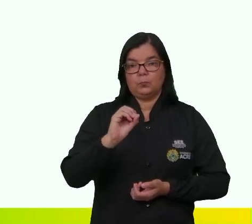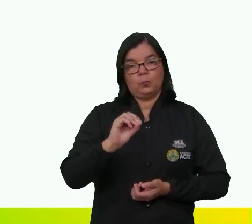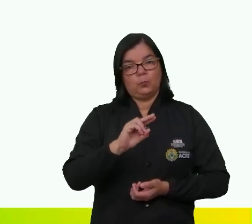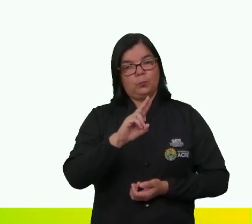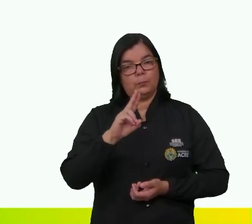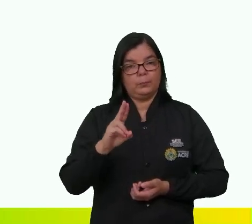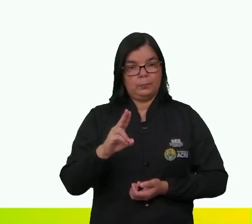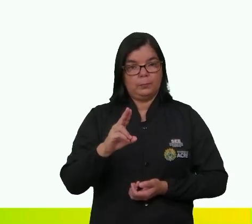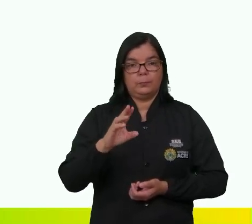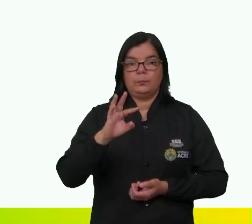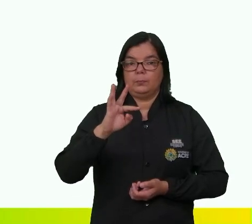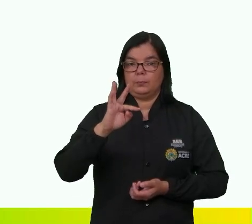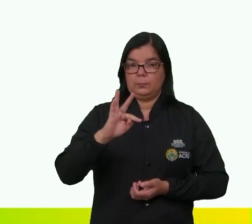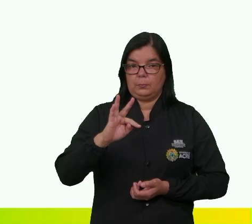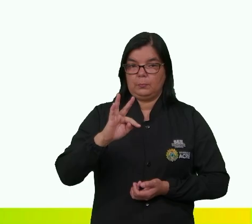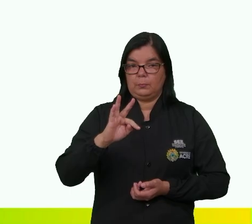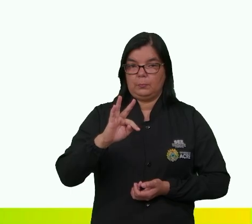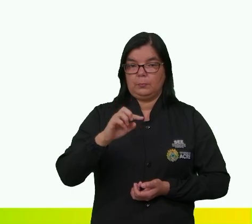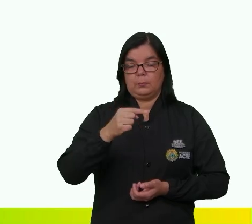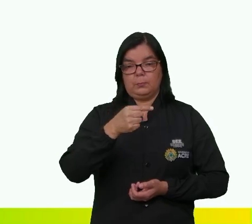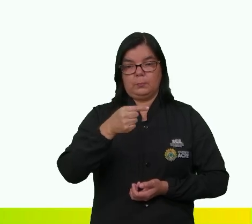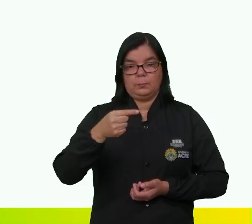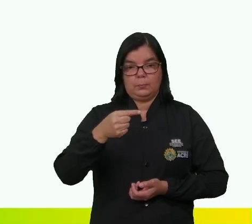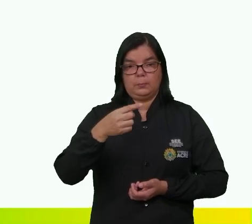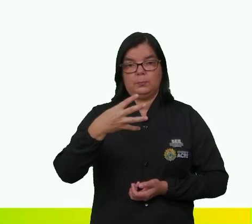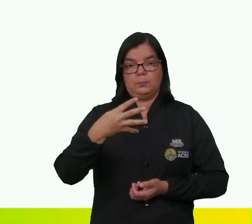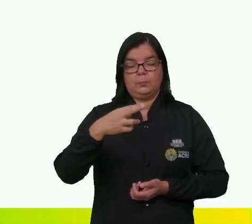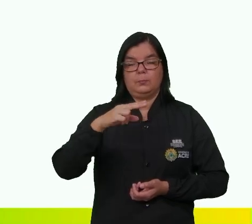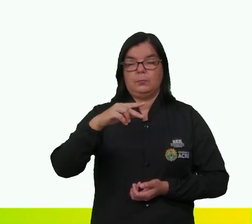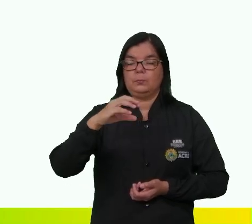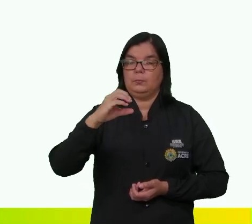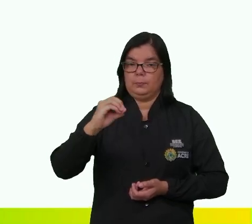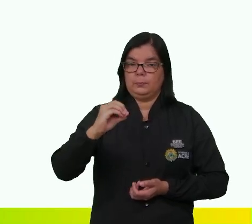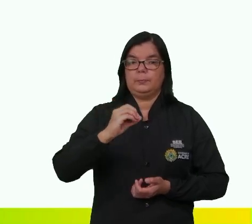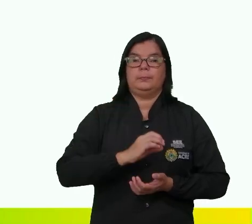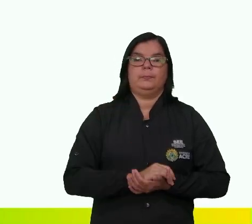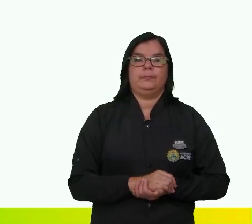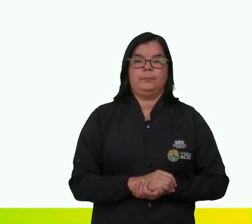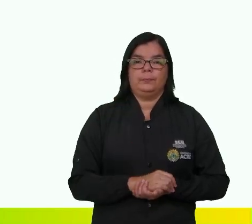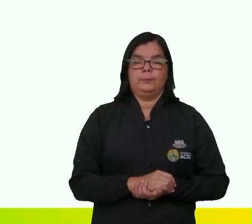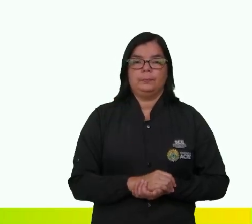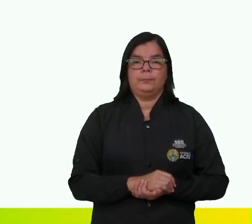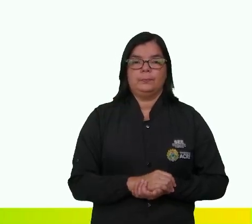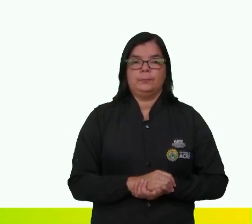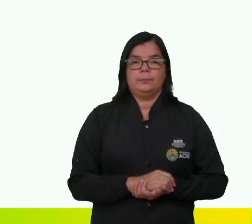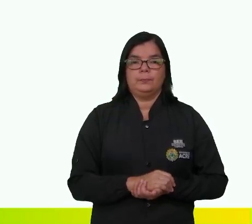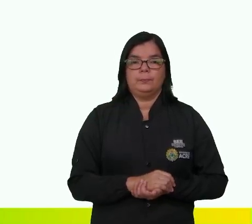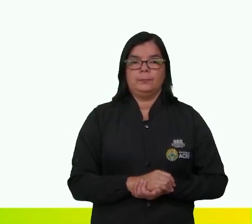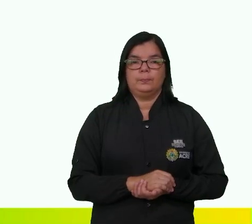ou t menos 4 é 0.